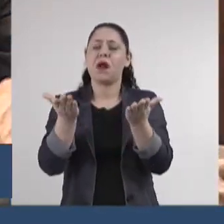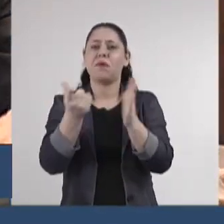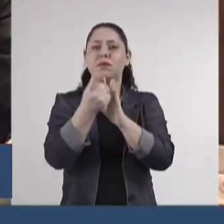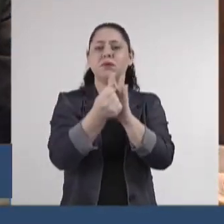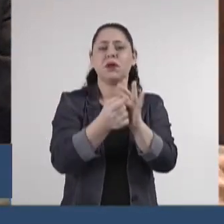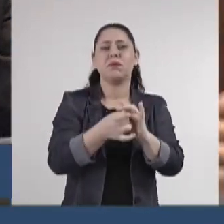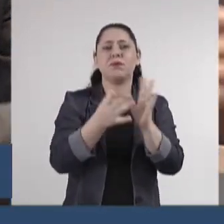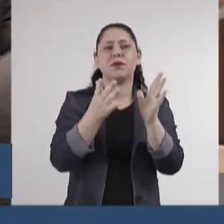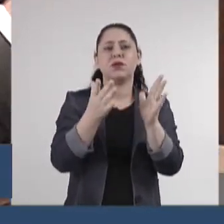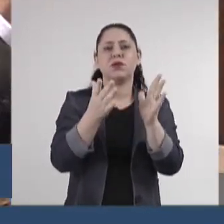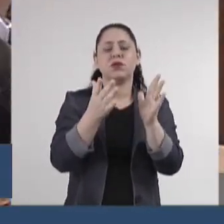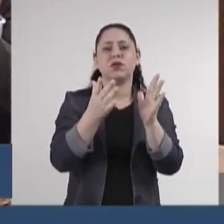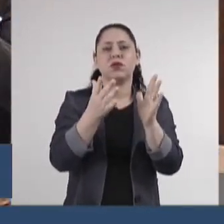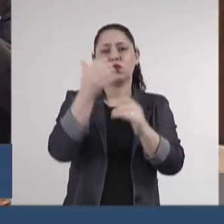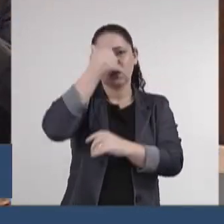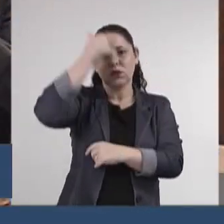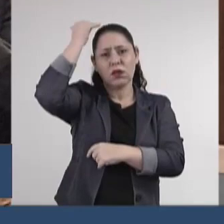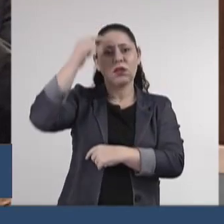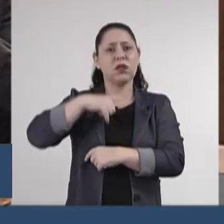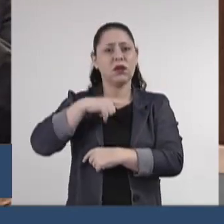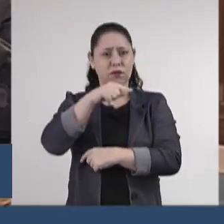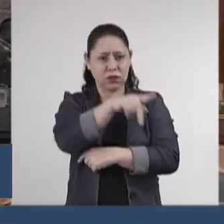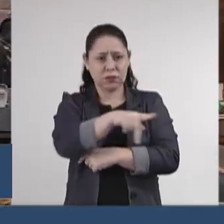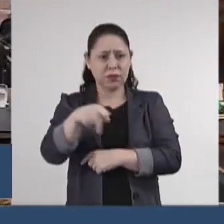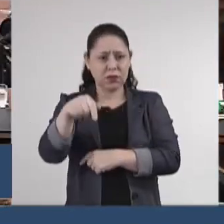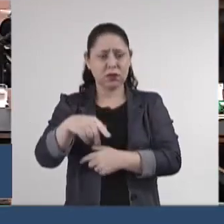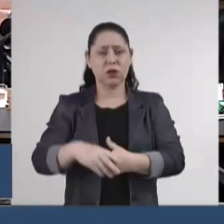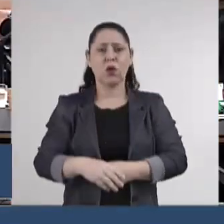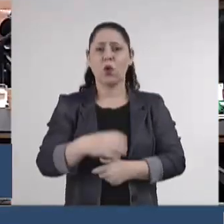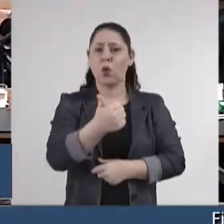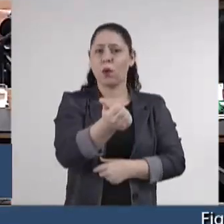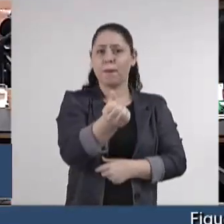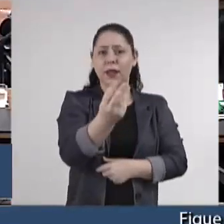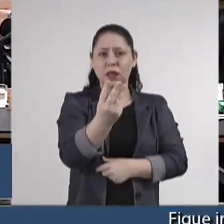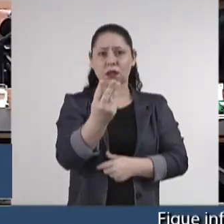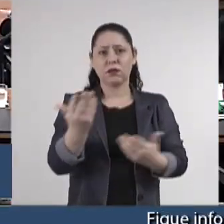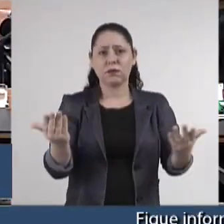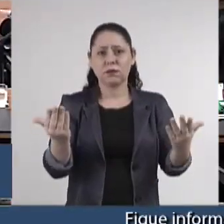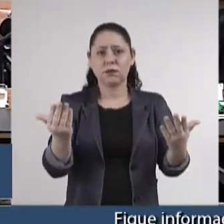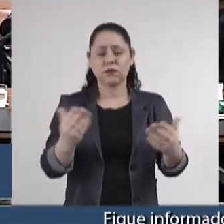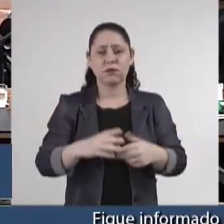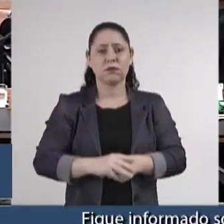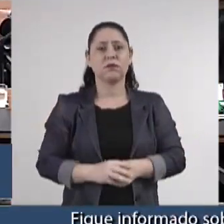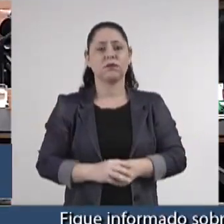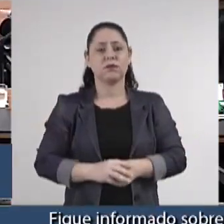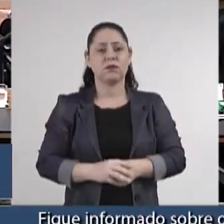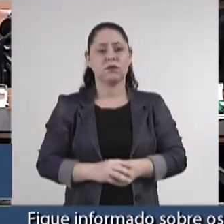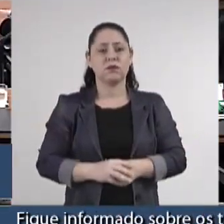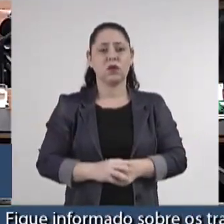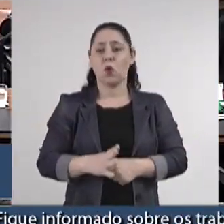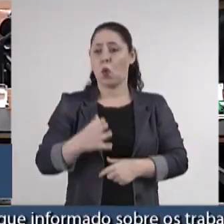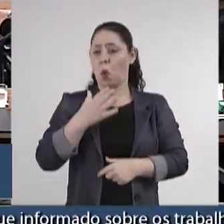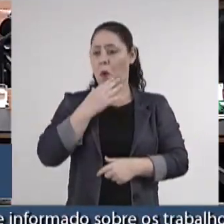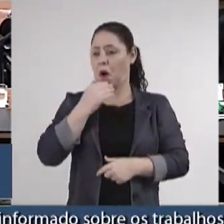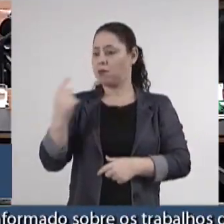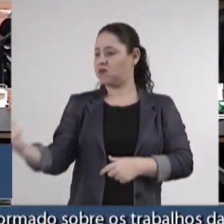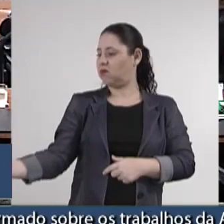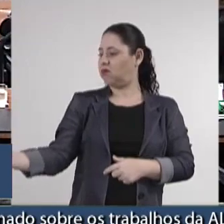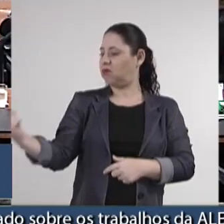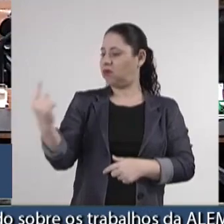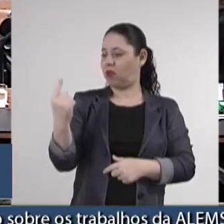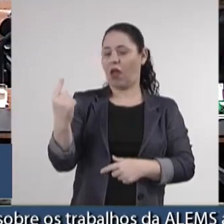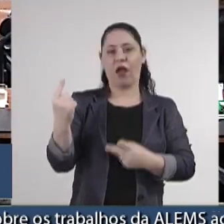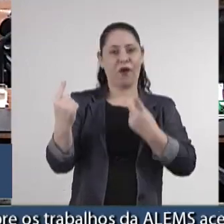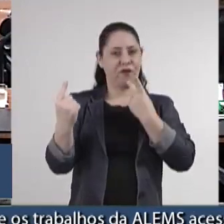Júnior Mock, você era presidente aqui, 63, e aí o cara vem agora